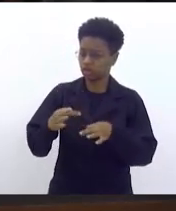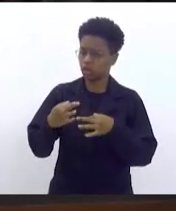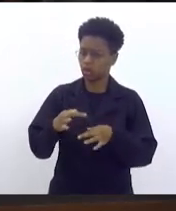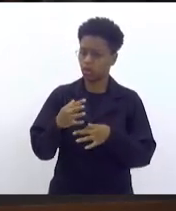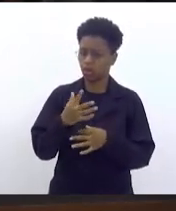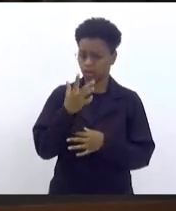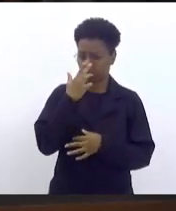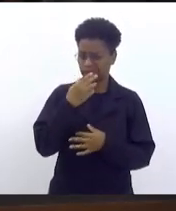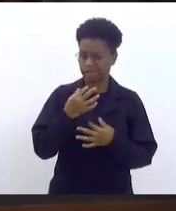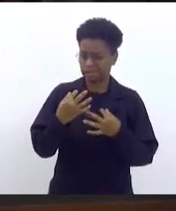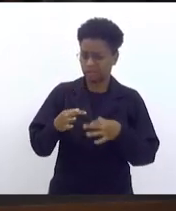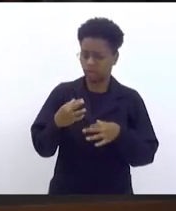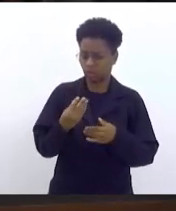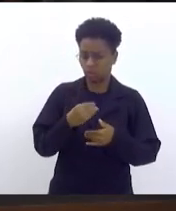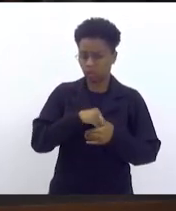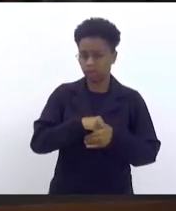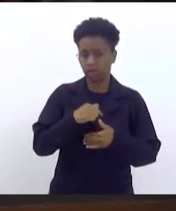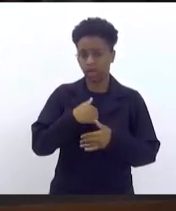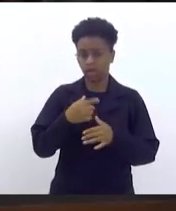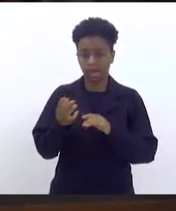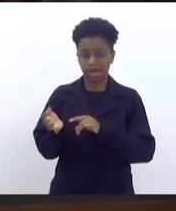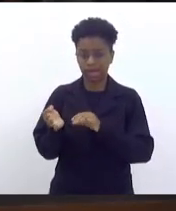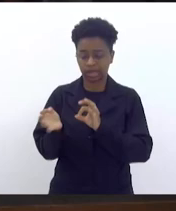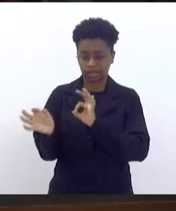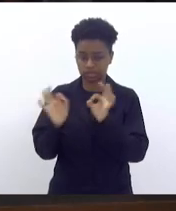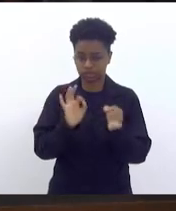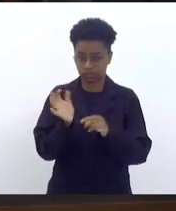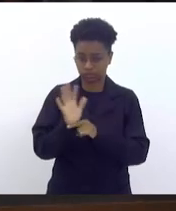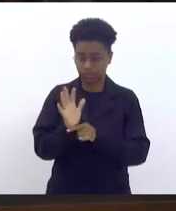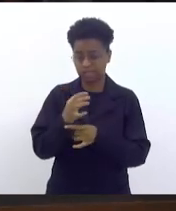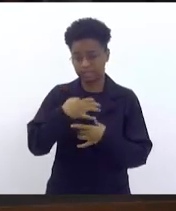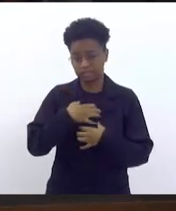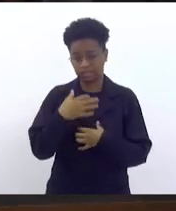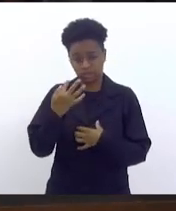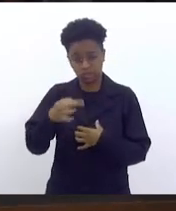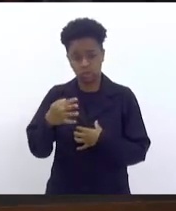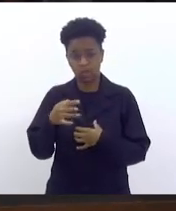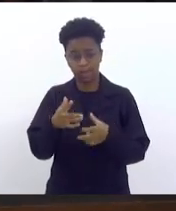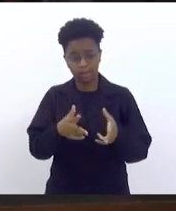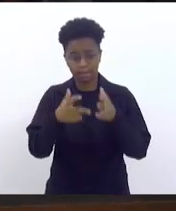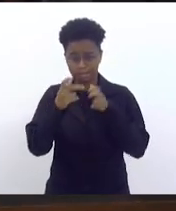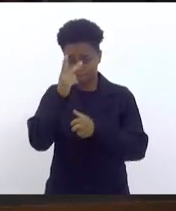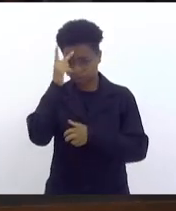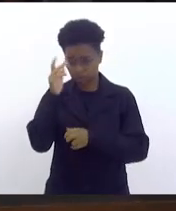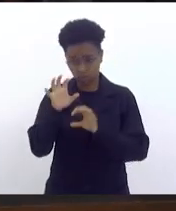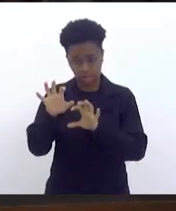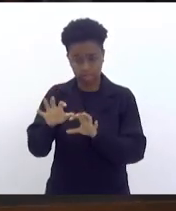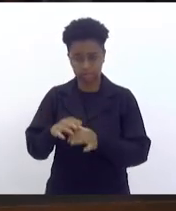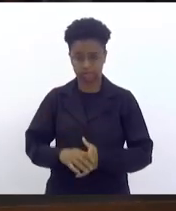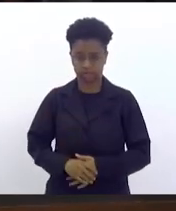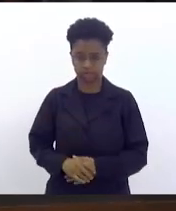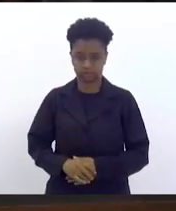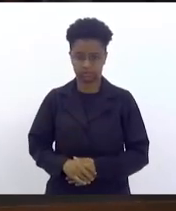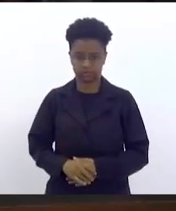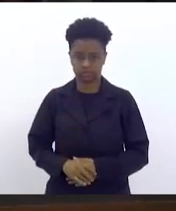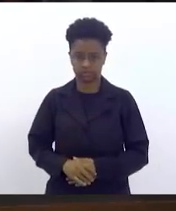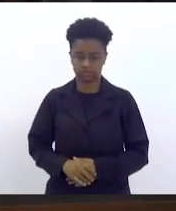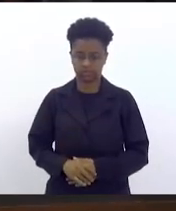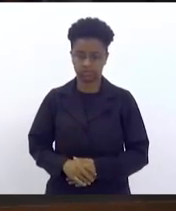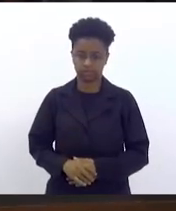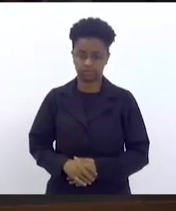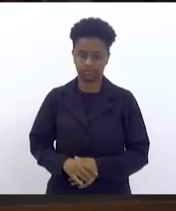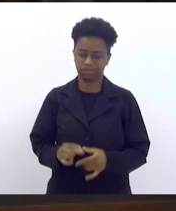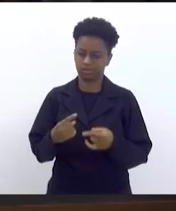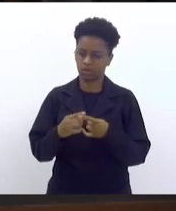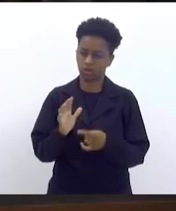só em assistir o vídeo senti uma dor de ver uma pessoa naquela condição uma condição totalmente